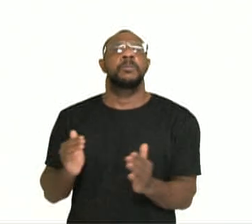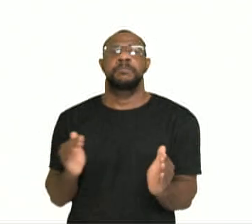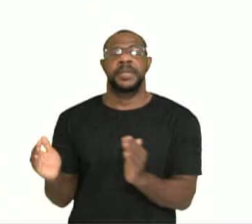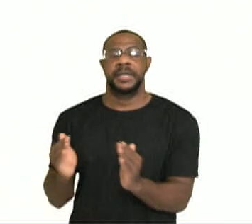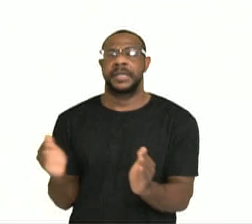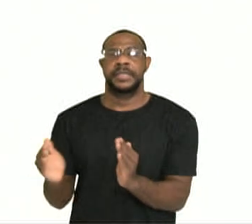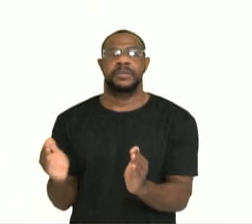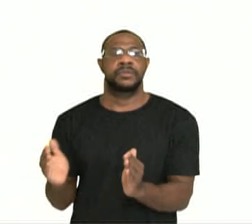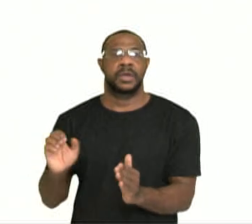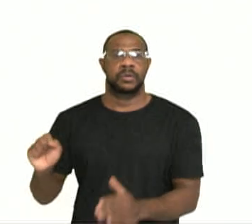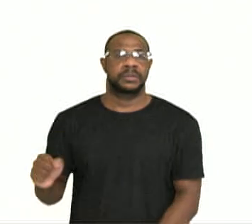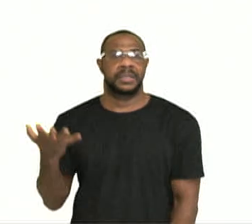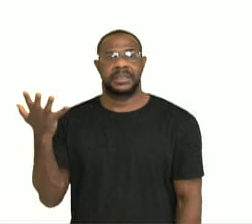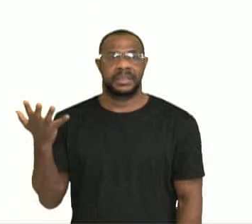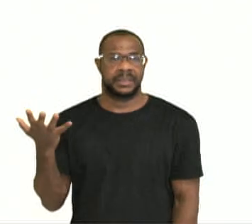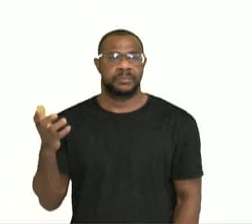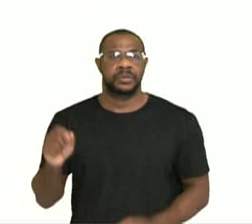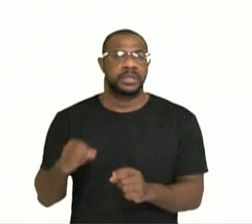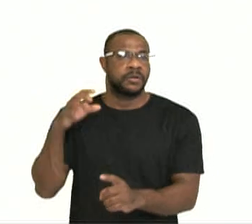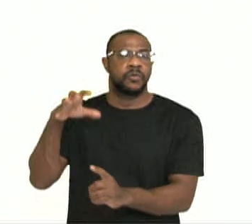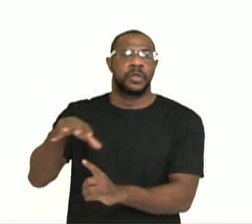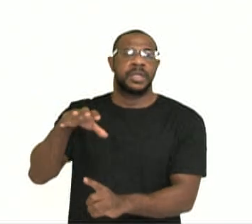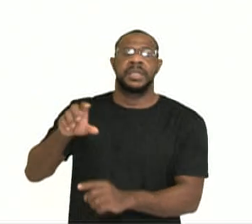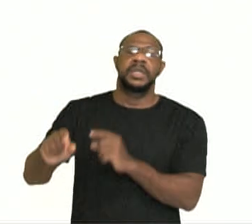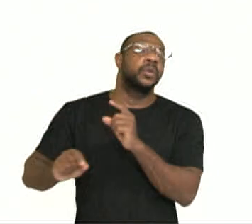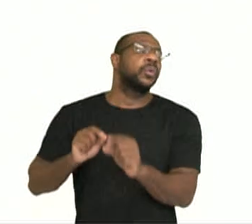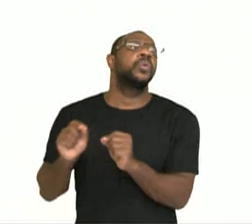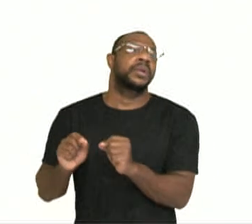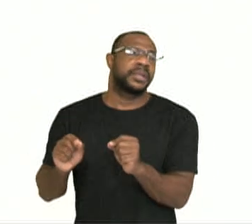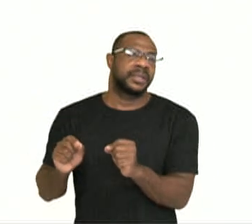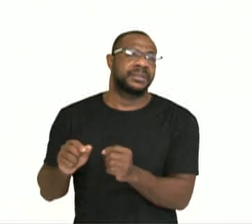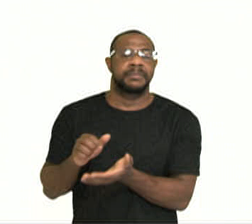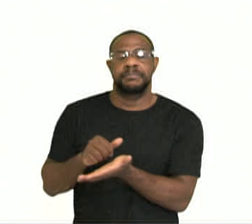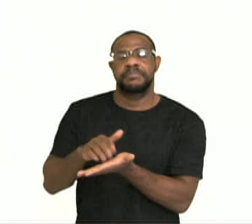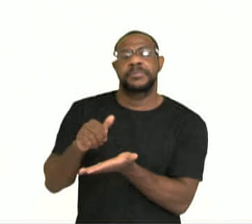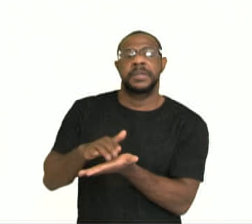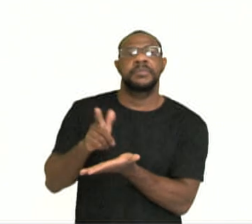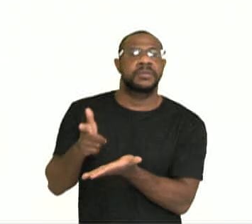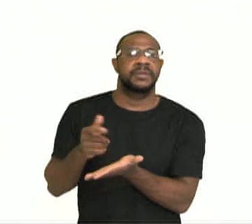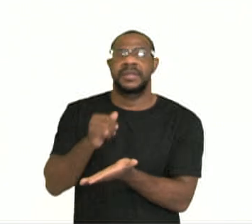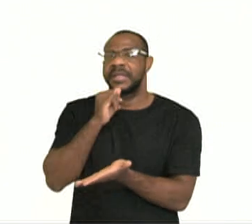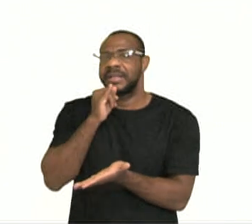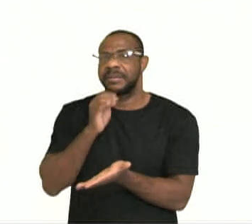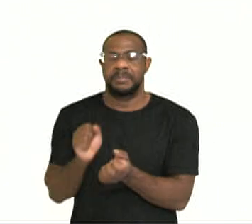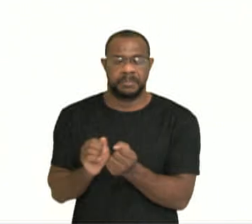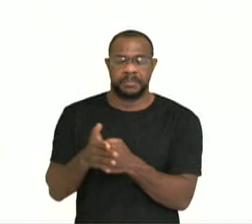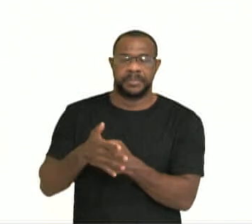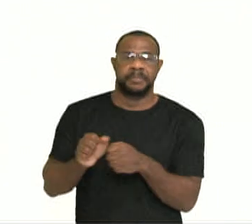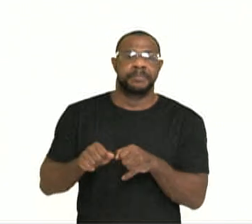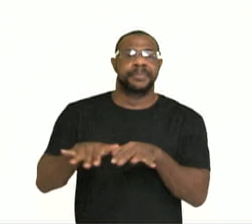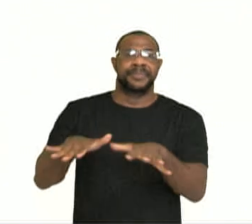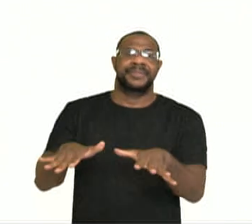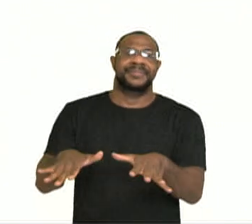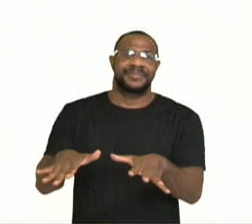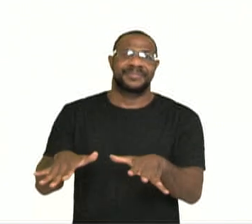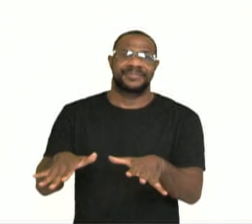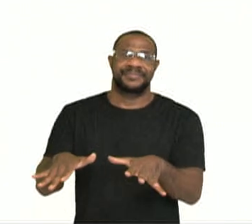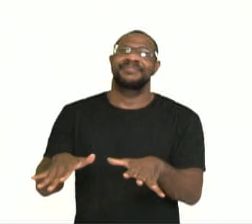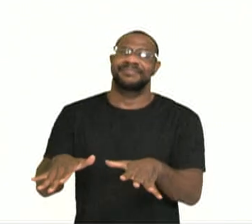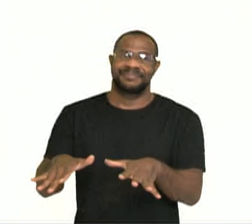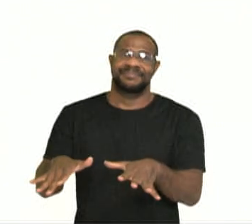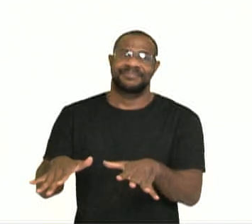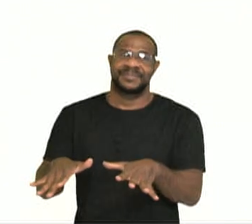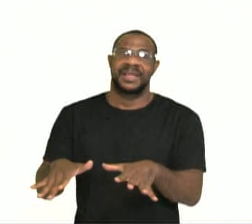Então, acontece algum fator que influencia ali nas demissões, como o caso de uma pandemia, aí a gente chama de